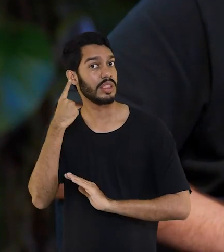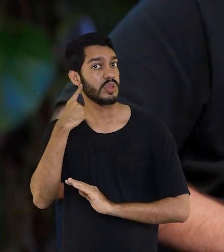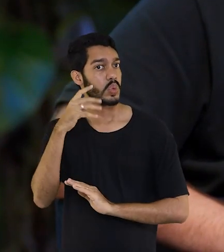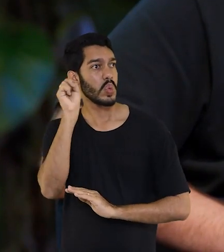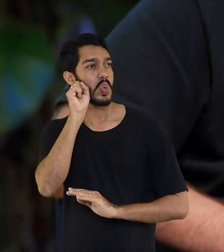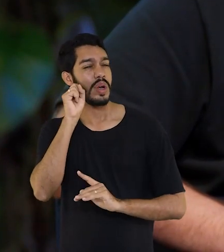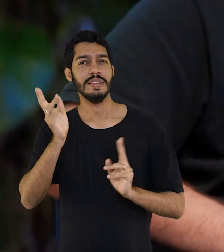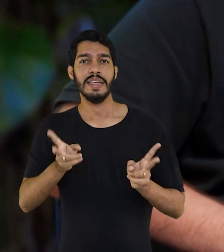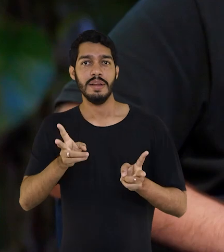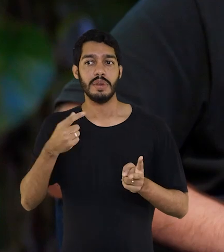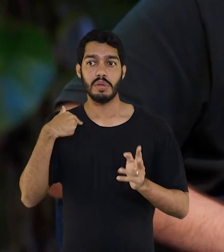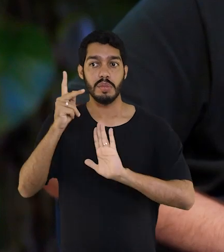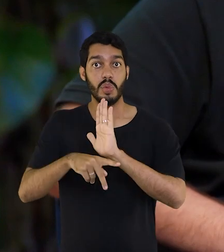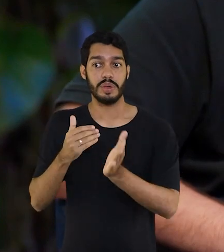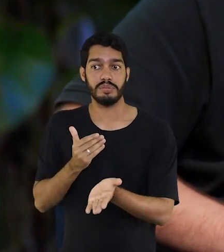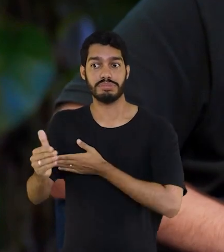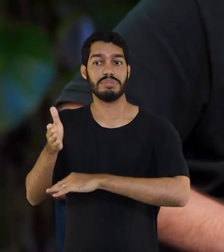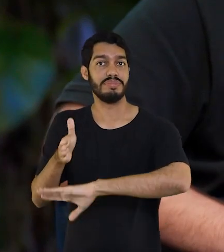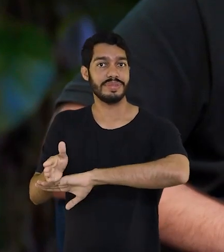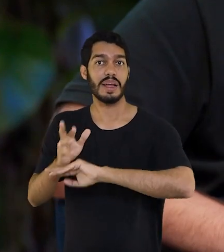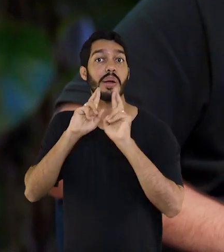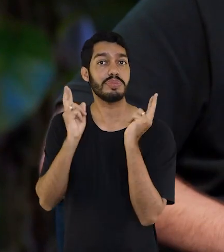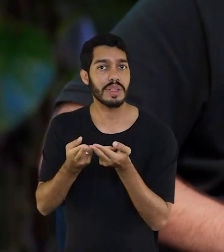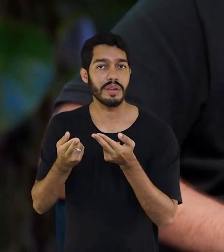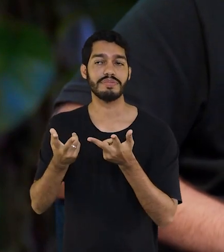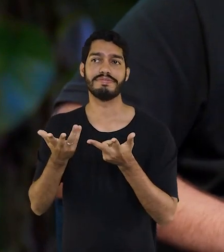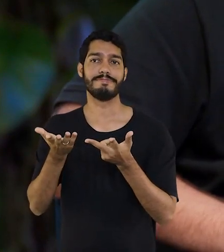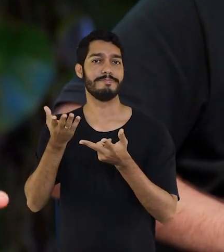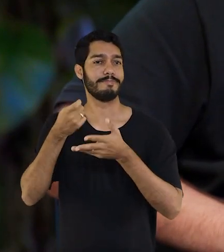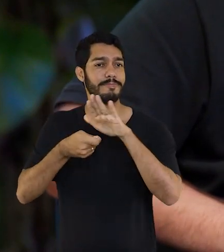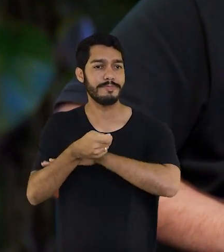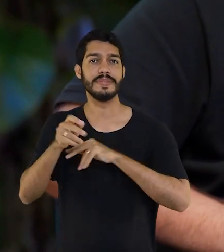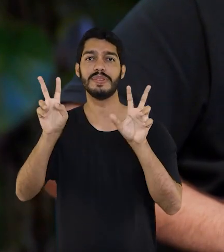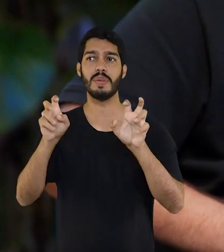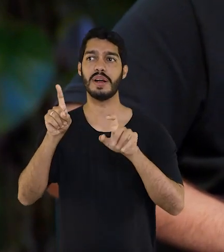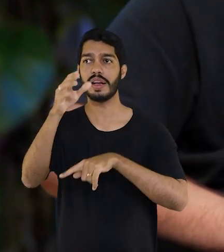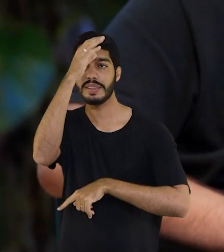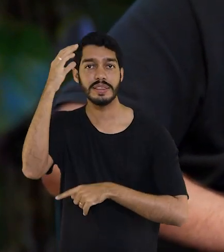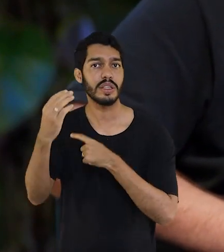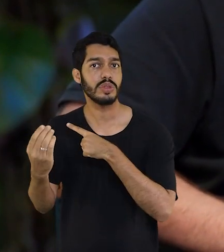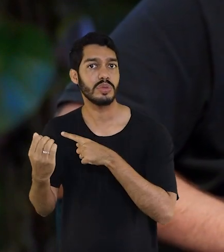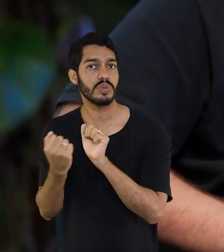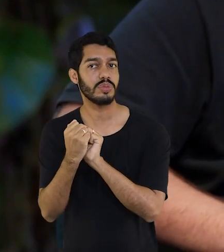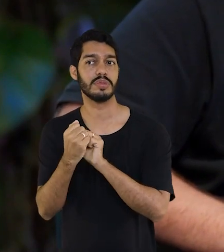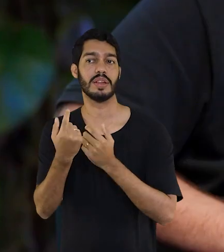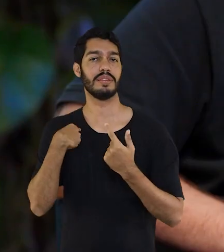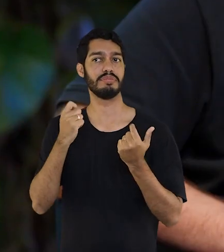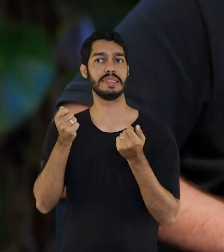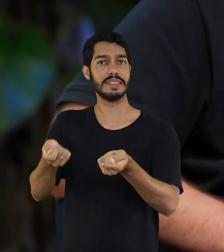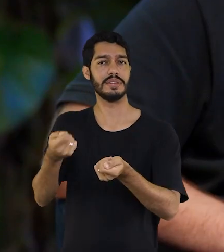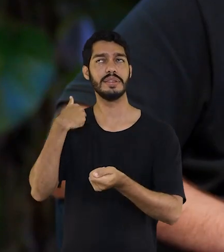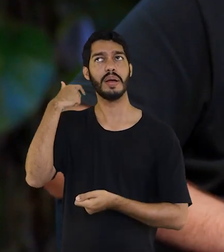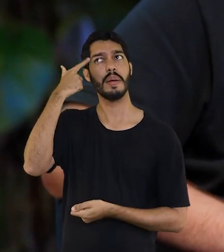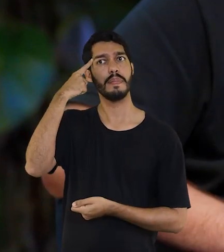eu ouvi, isso fica ecoando na minha cabeça a cada projeto que eu participo, a cada reunião de investimento, a cada reunião com o cliente, a cada